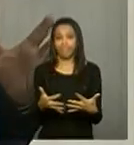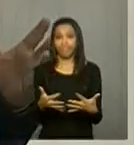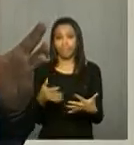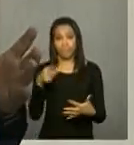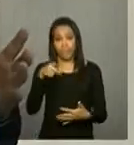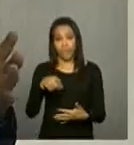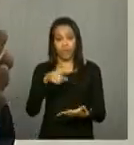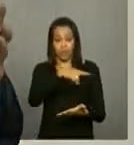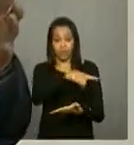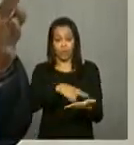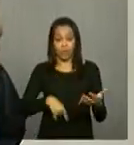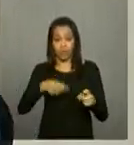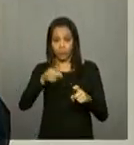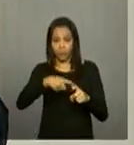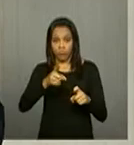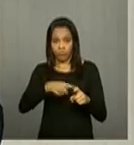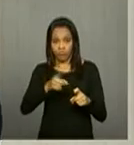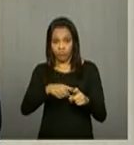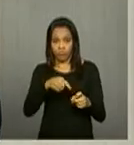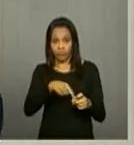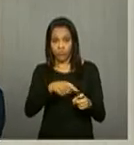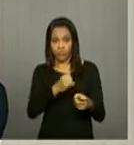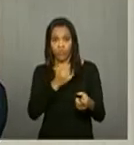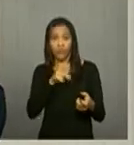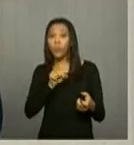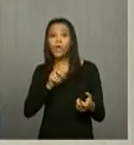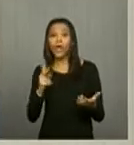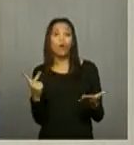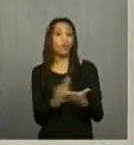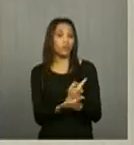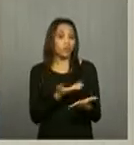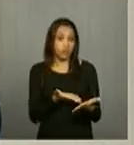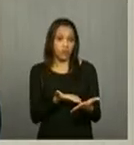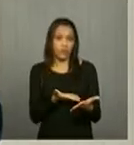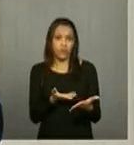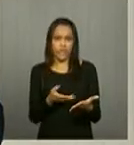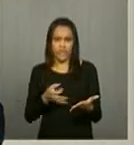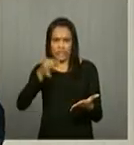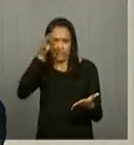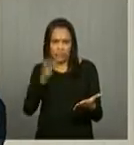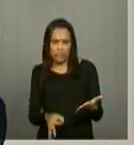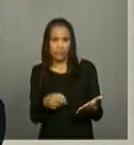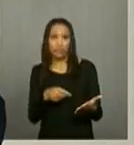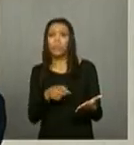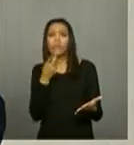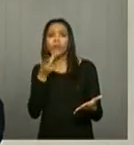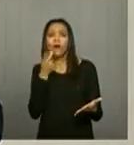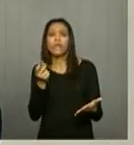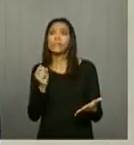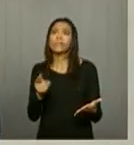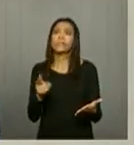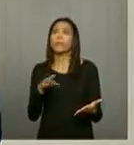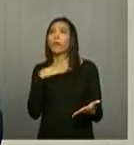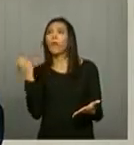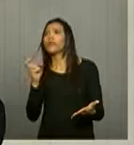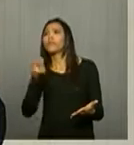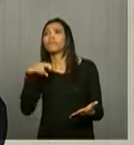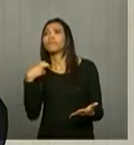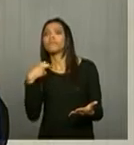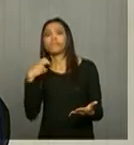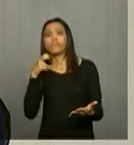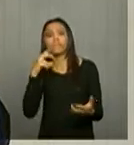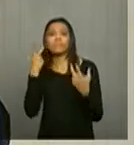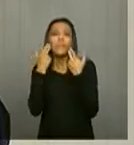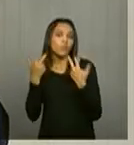laudo não é exclusivamente para determinar o aspecto se é morte natural ou